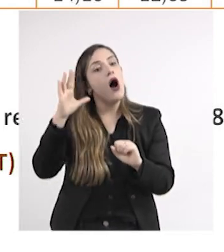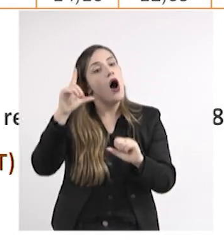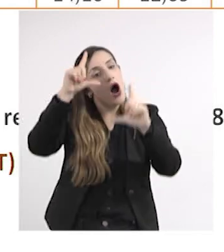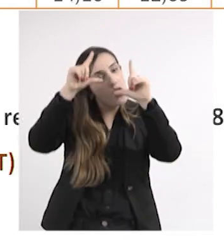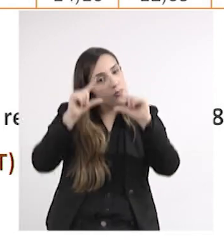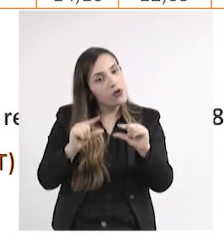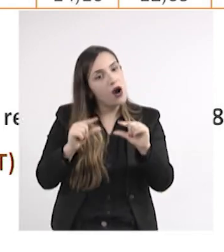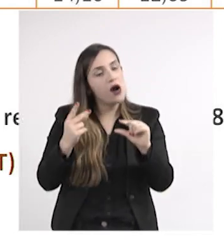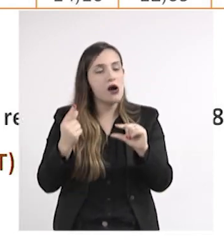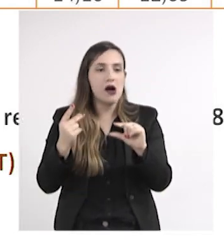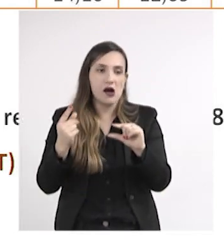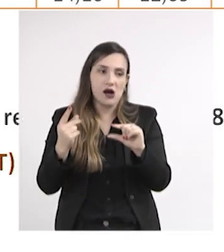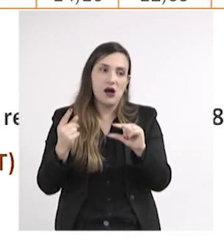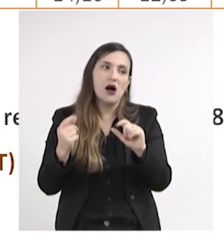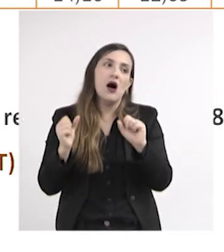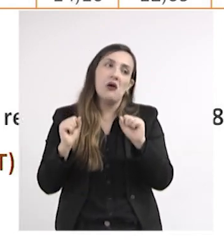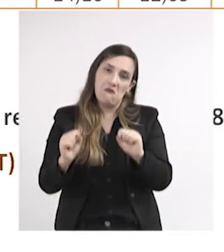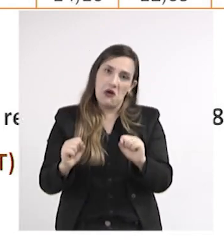redução de até